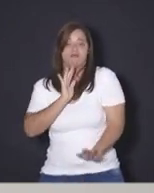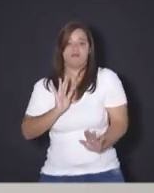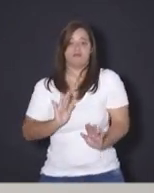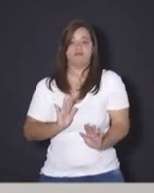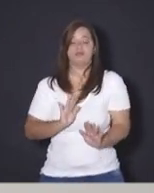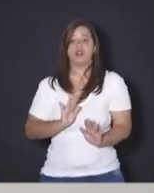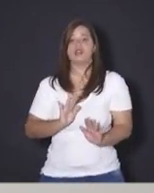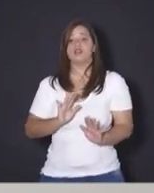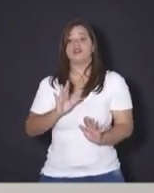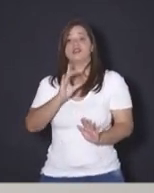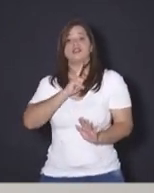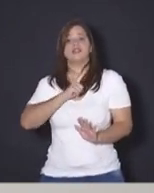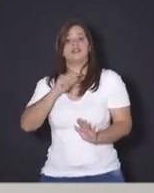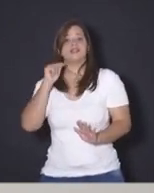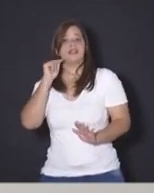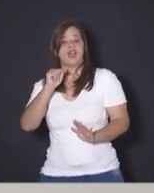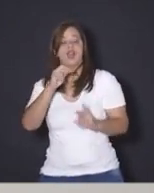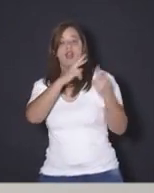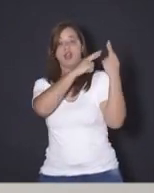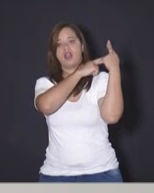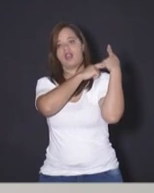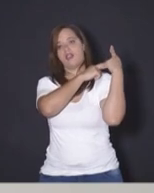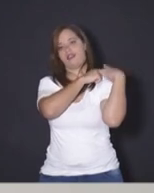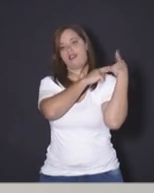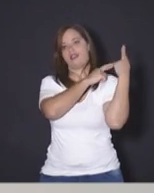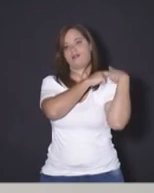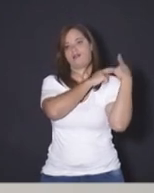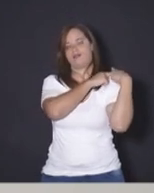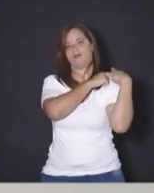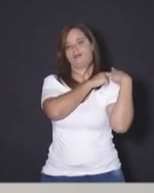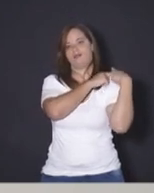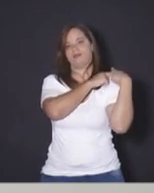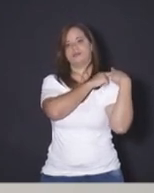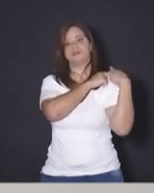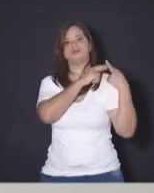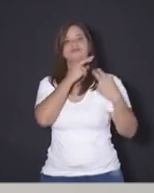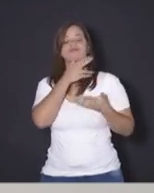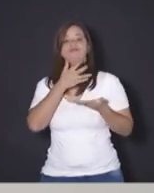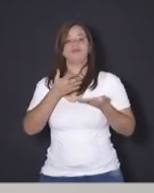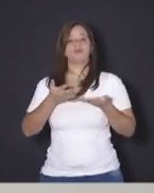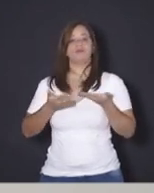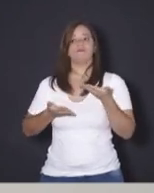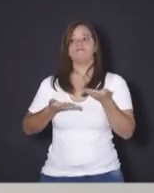e essa é a responsabilidade para